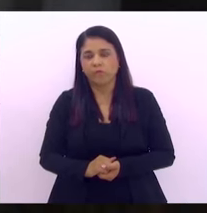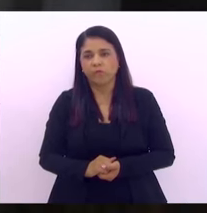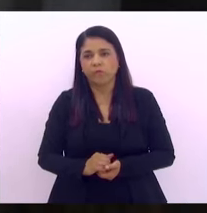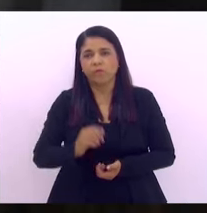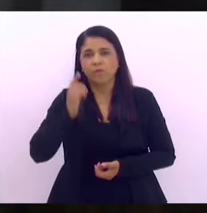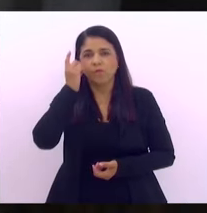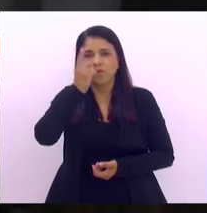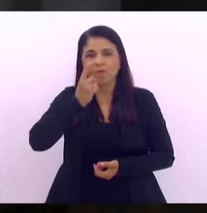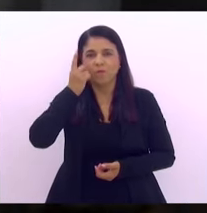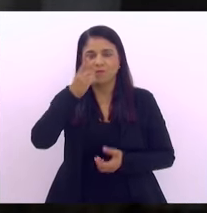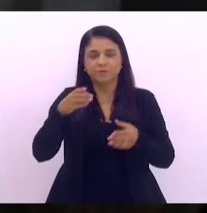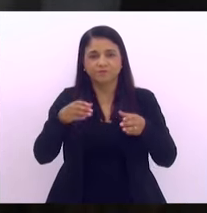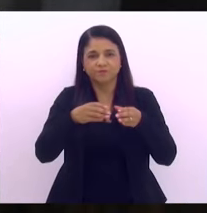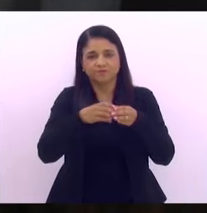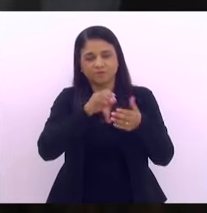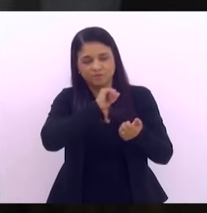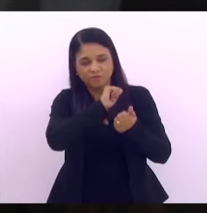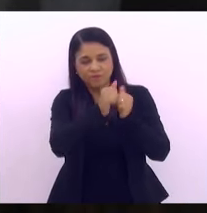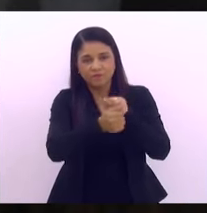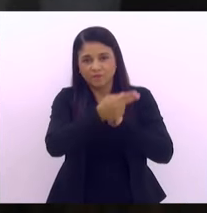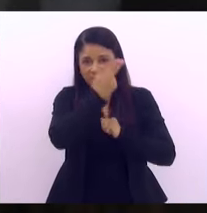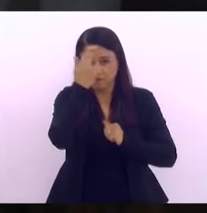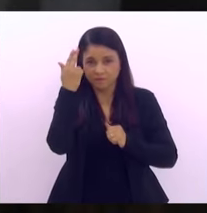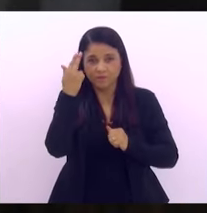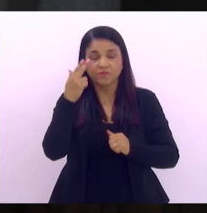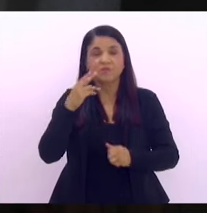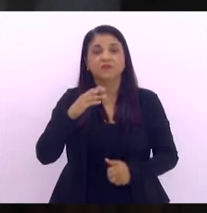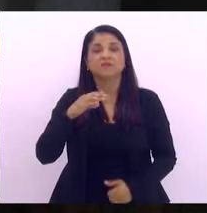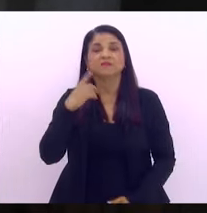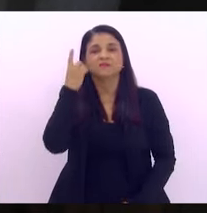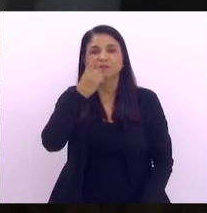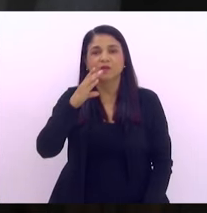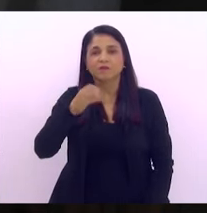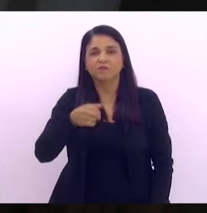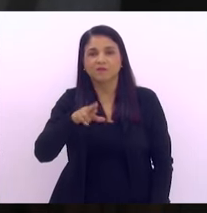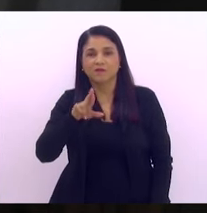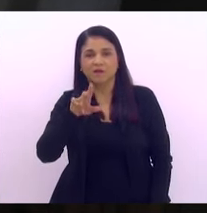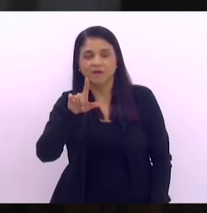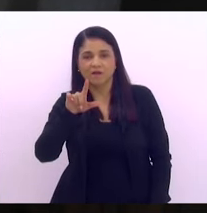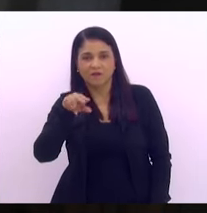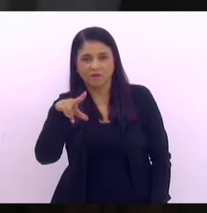Deputado, pela Comissão de Esporte e Lazer, deputado Carlinhos BNH.